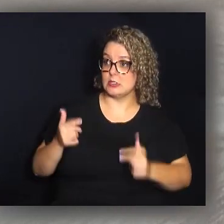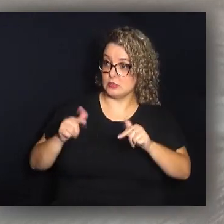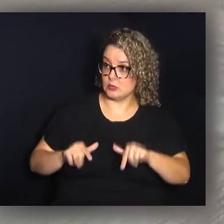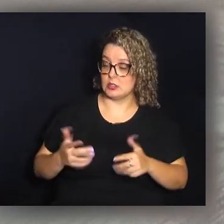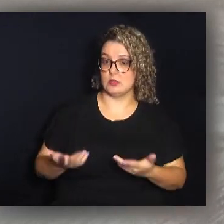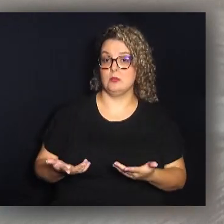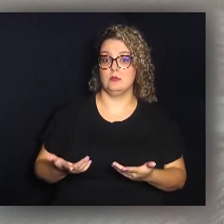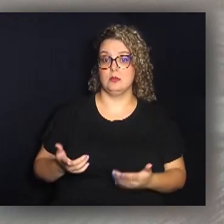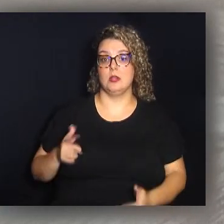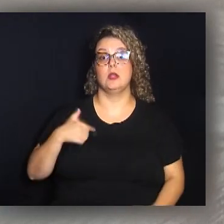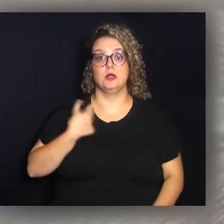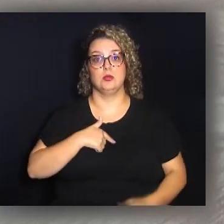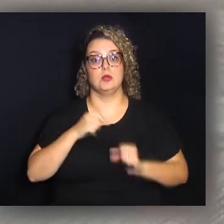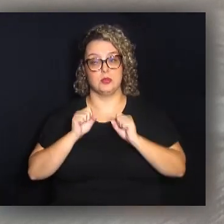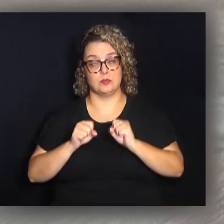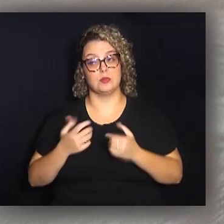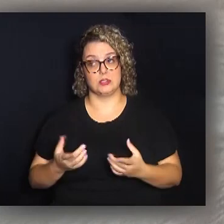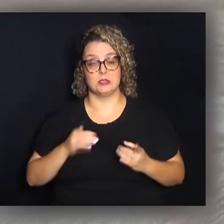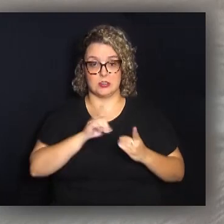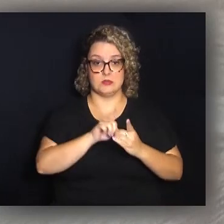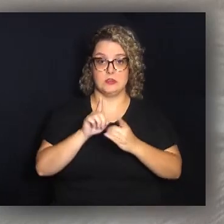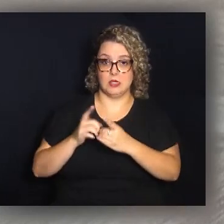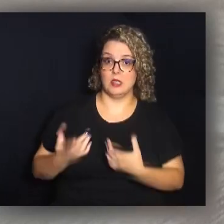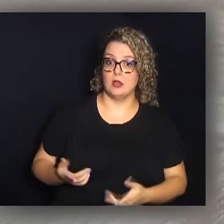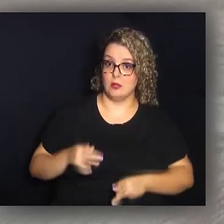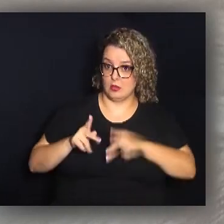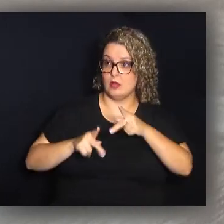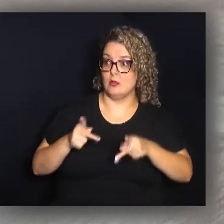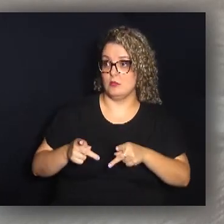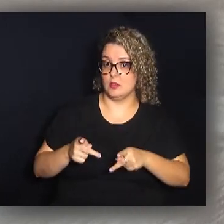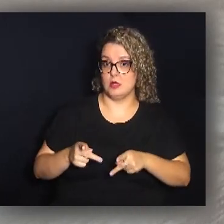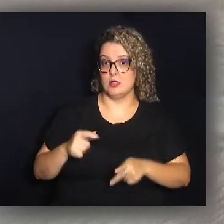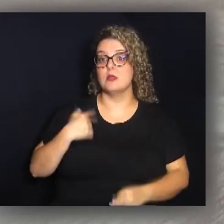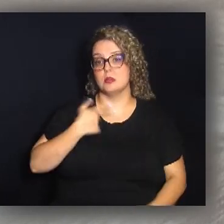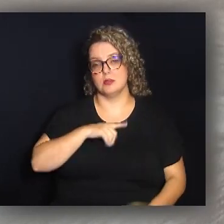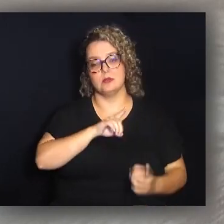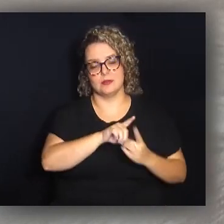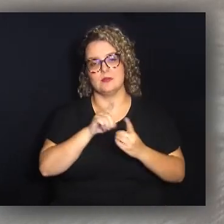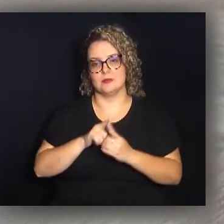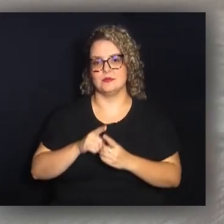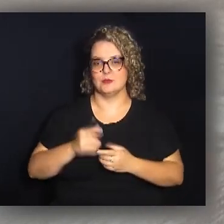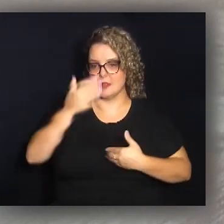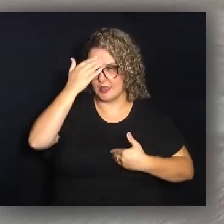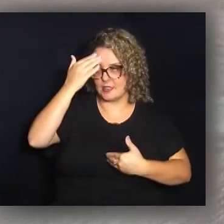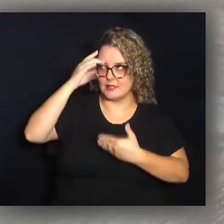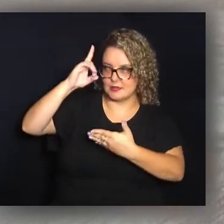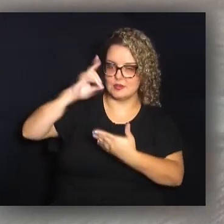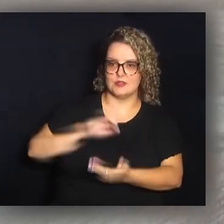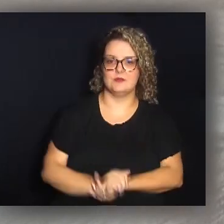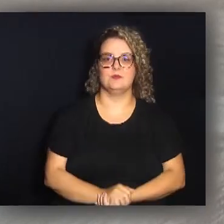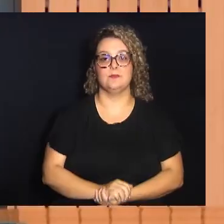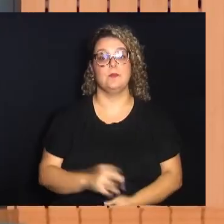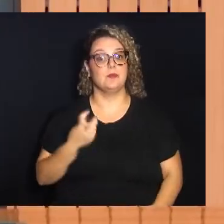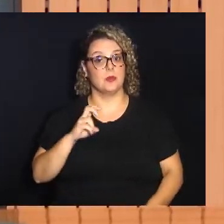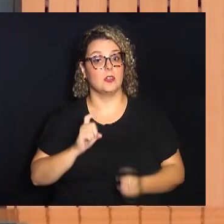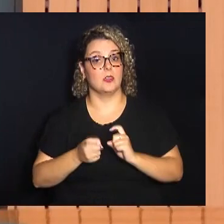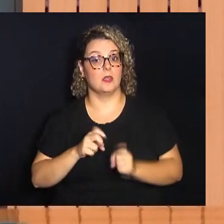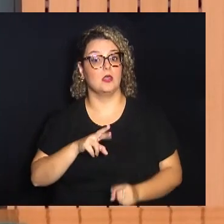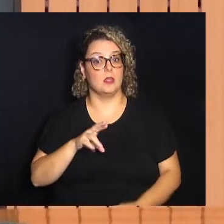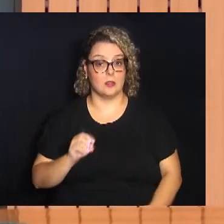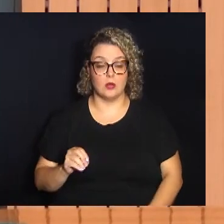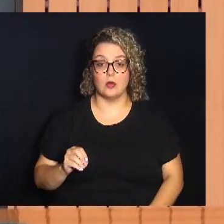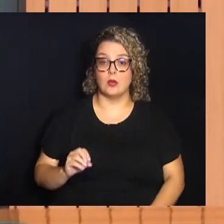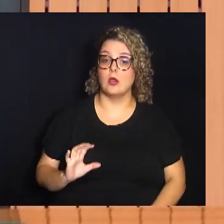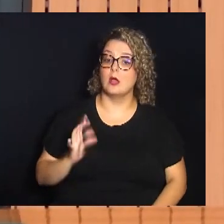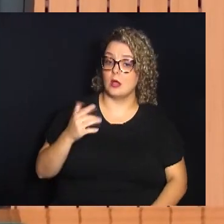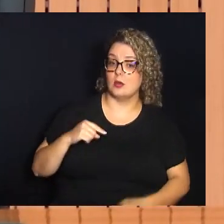naquele local, para que nós pudéssemos atender bem a população. E fomos atendidos, com a graça de Deus. A quinta